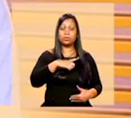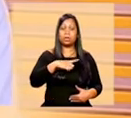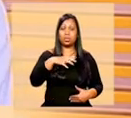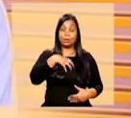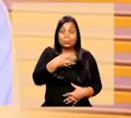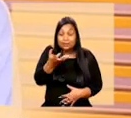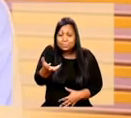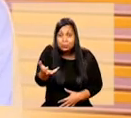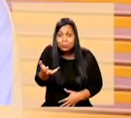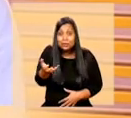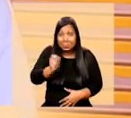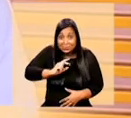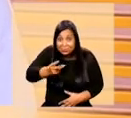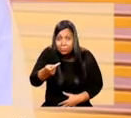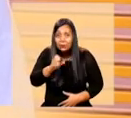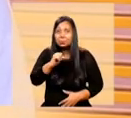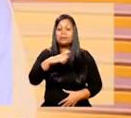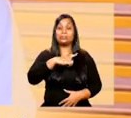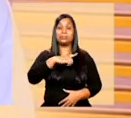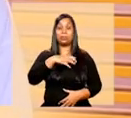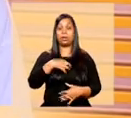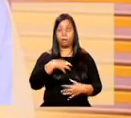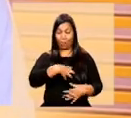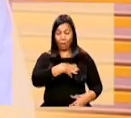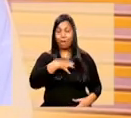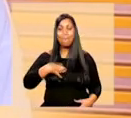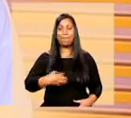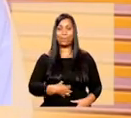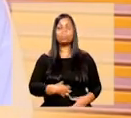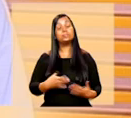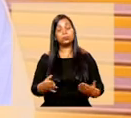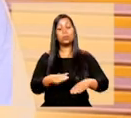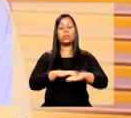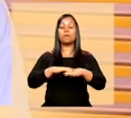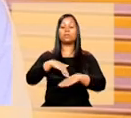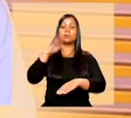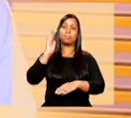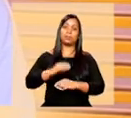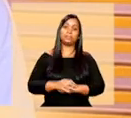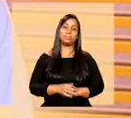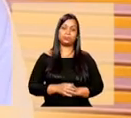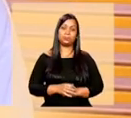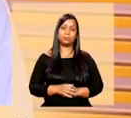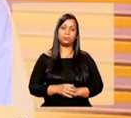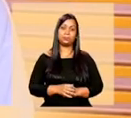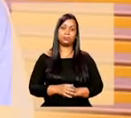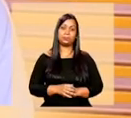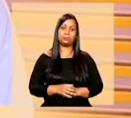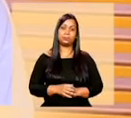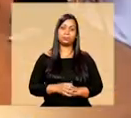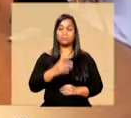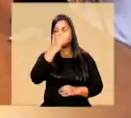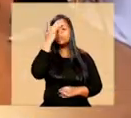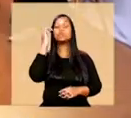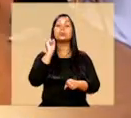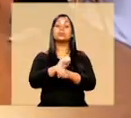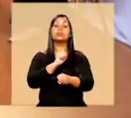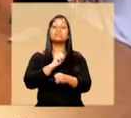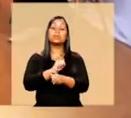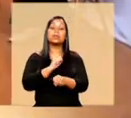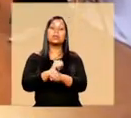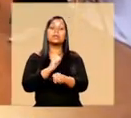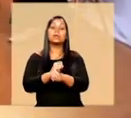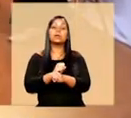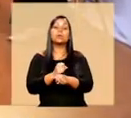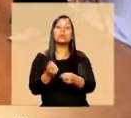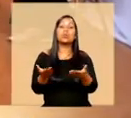transplante se houver órgão. Se não tiver órgão, não tem transplante, gente. Então vamos conversar mais sobre isso. E o recado para quem está